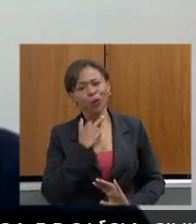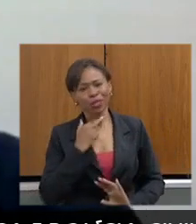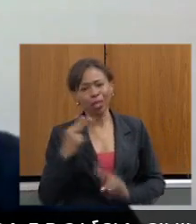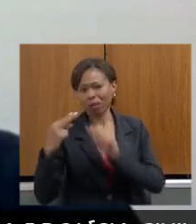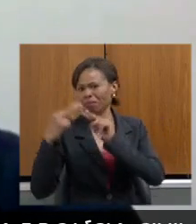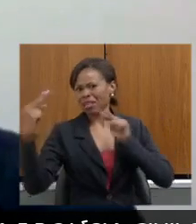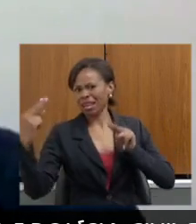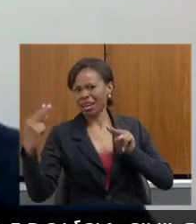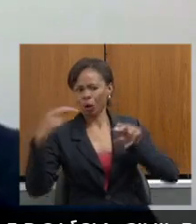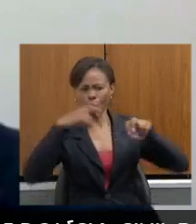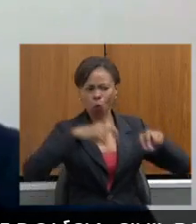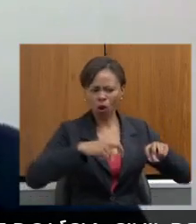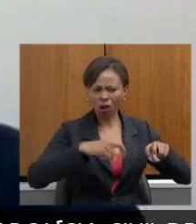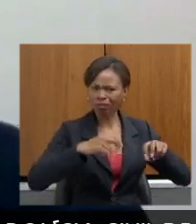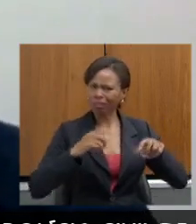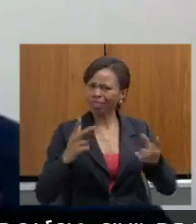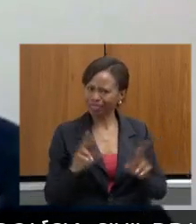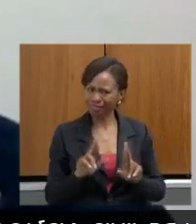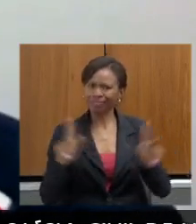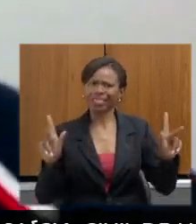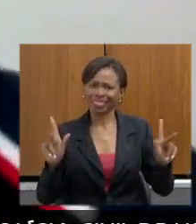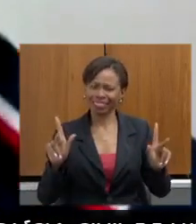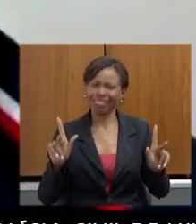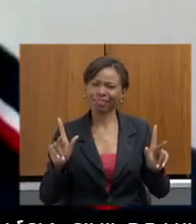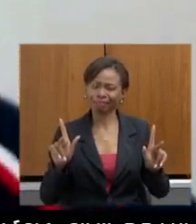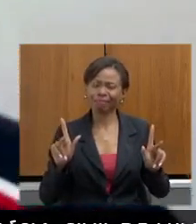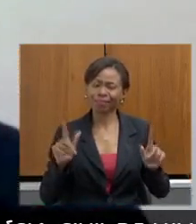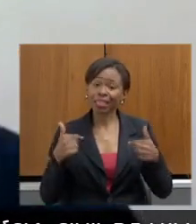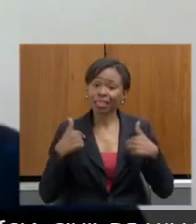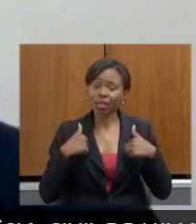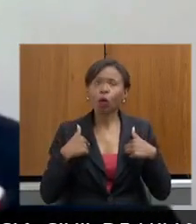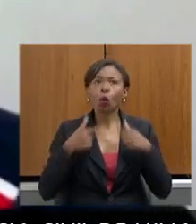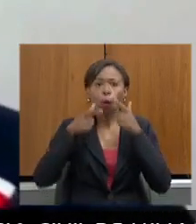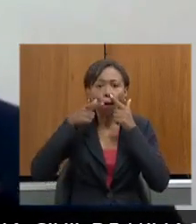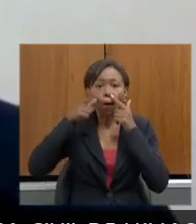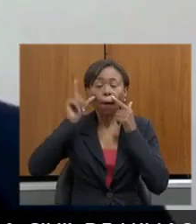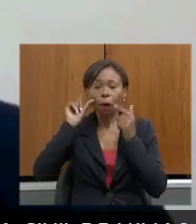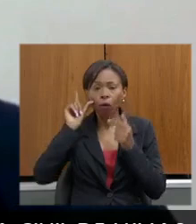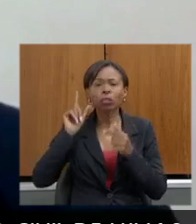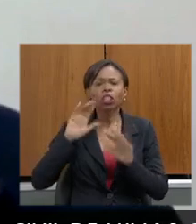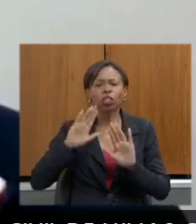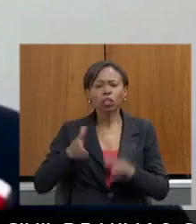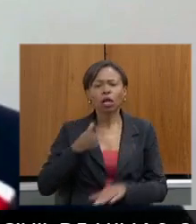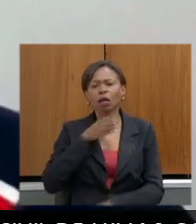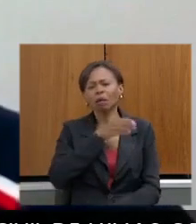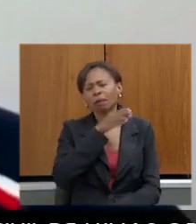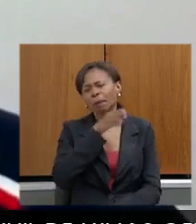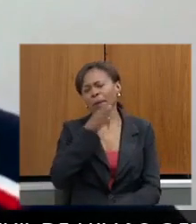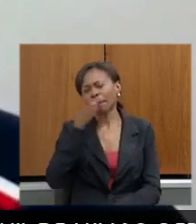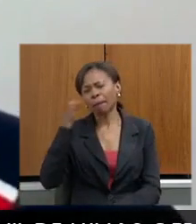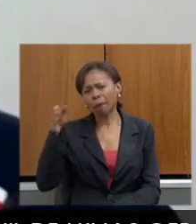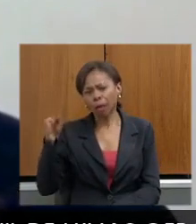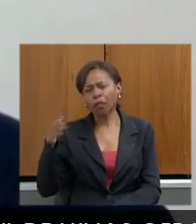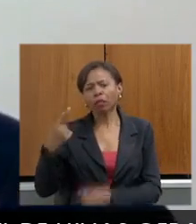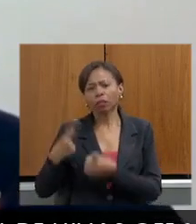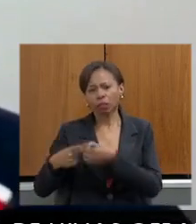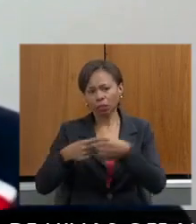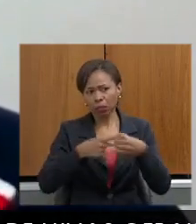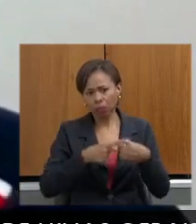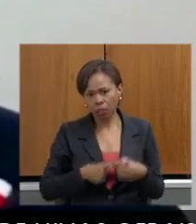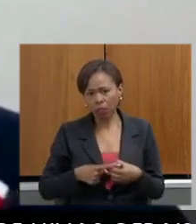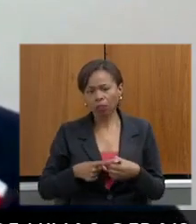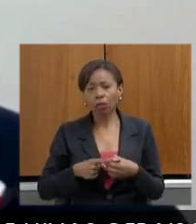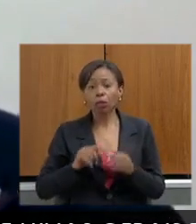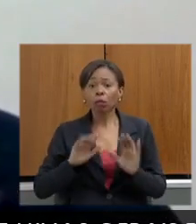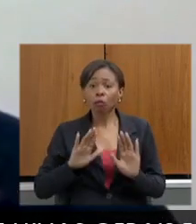Sacra que mãe aliás eu vou aqui é uma peste viu em 4 cidades o intervalo